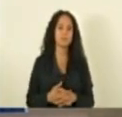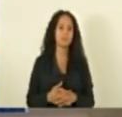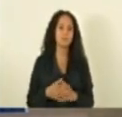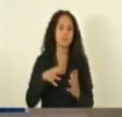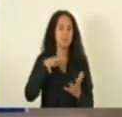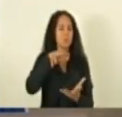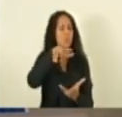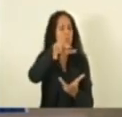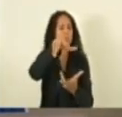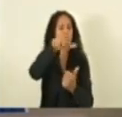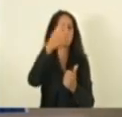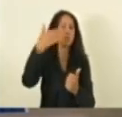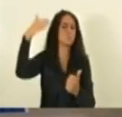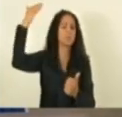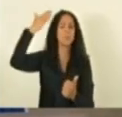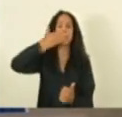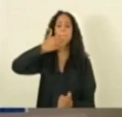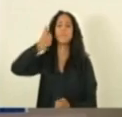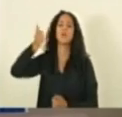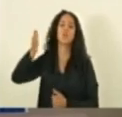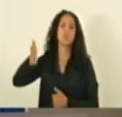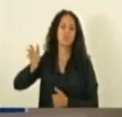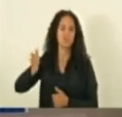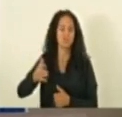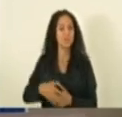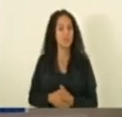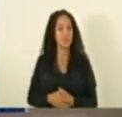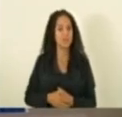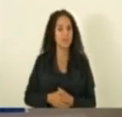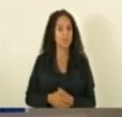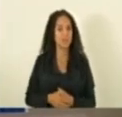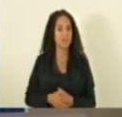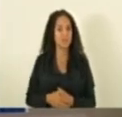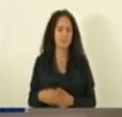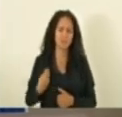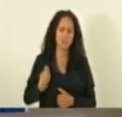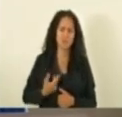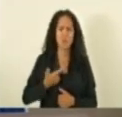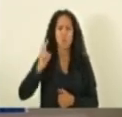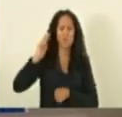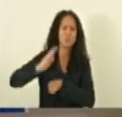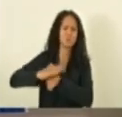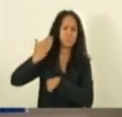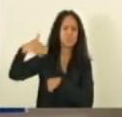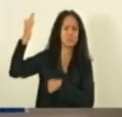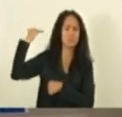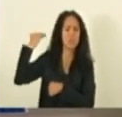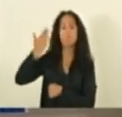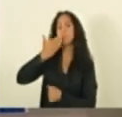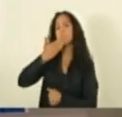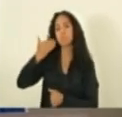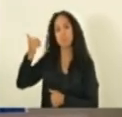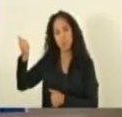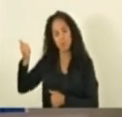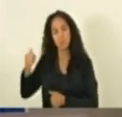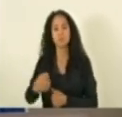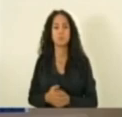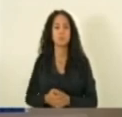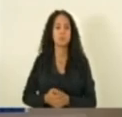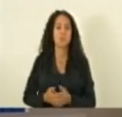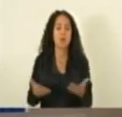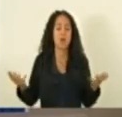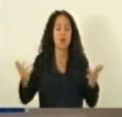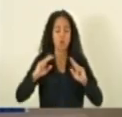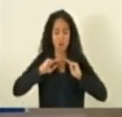o mundo já foi muito melhor, nós já vivemos outros tempos, a humanidade está